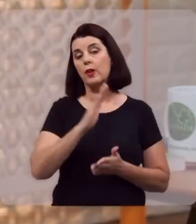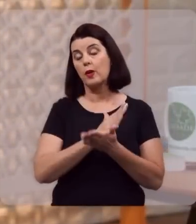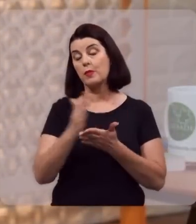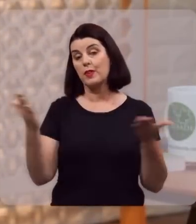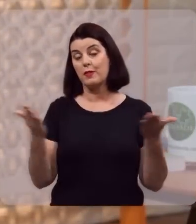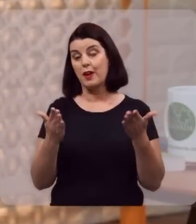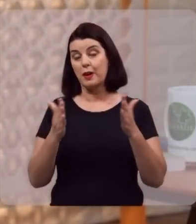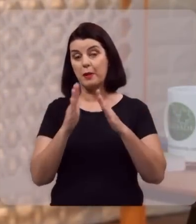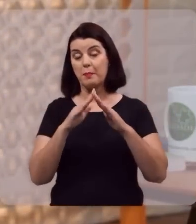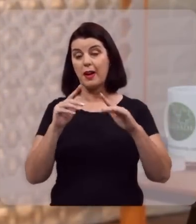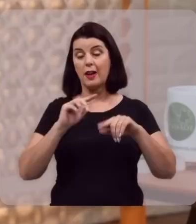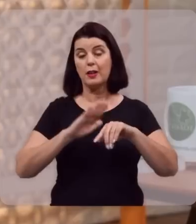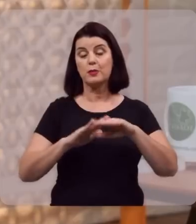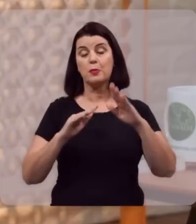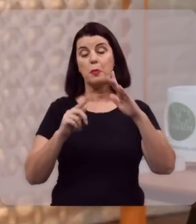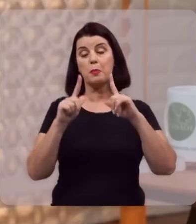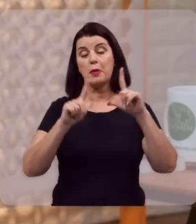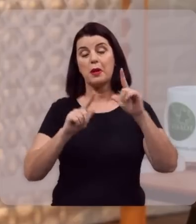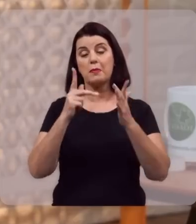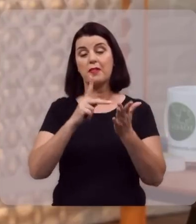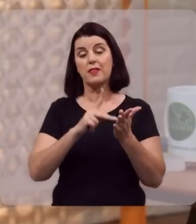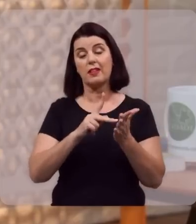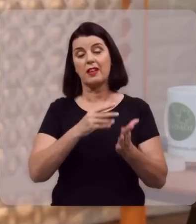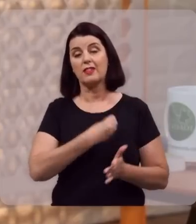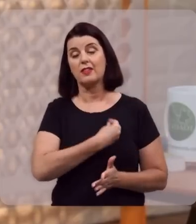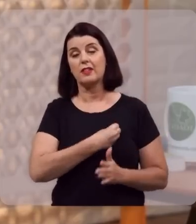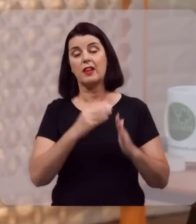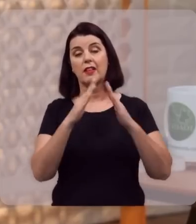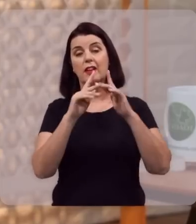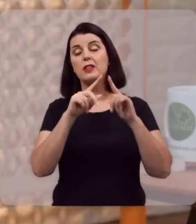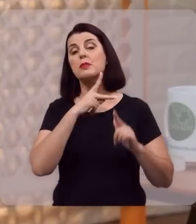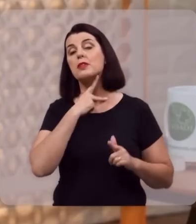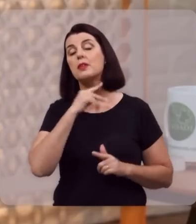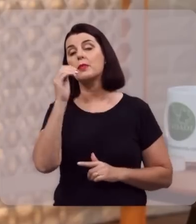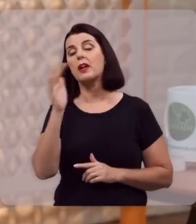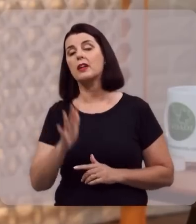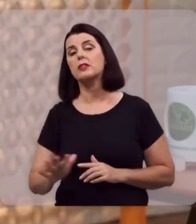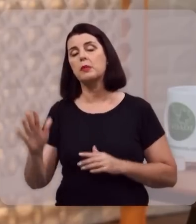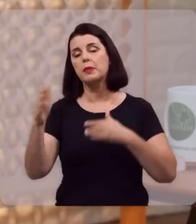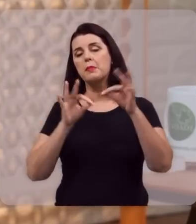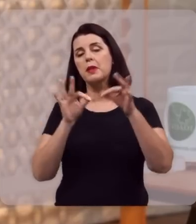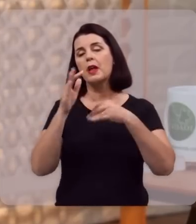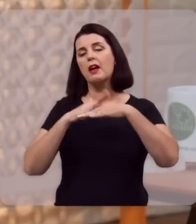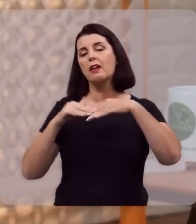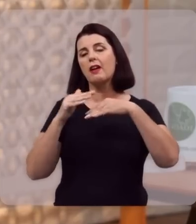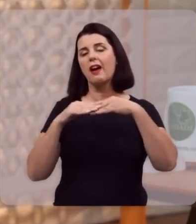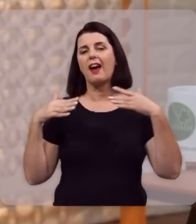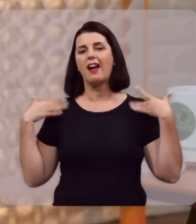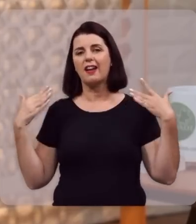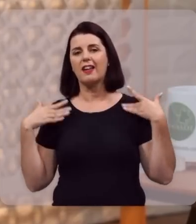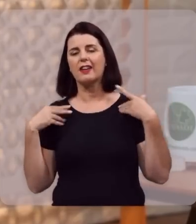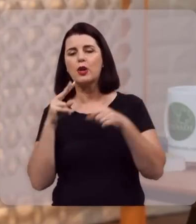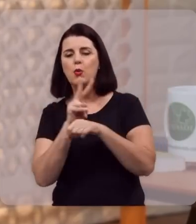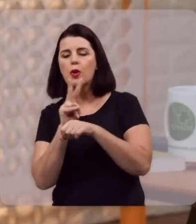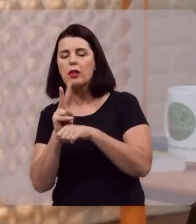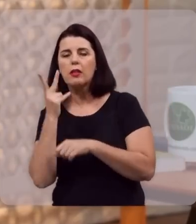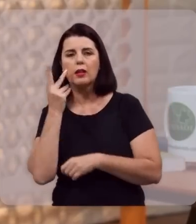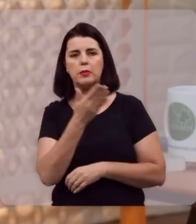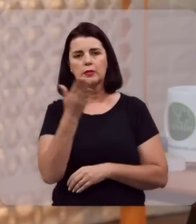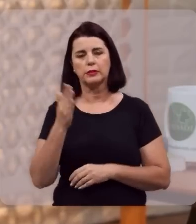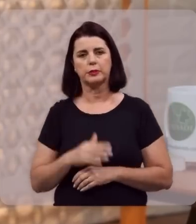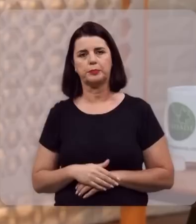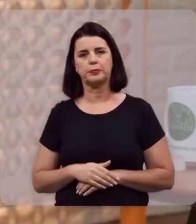Olá, começamos agora mais um Verdade e Vida, programa da Igreja Presbiteriana do Brasil, preparado com muita alegria, muito zelo e muito